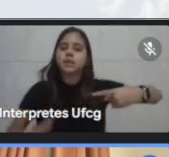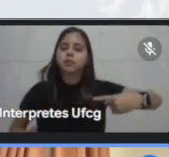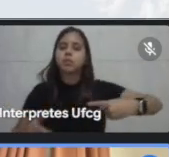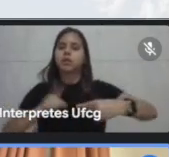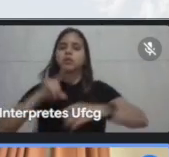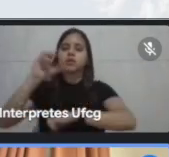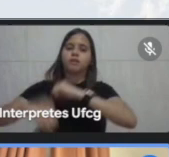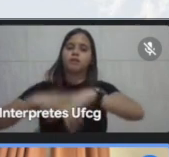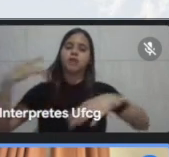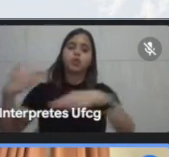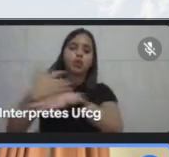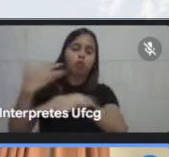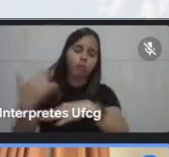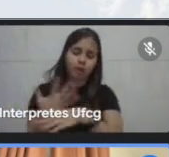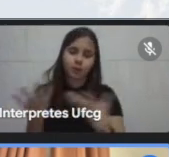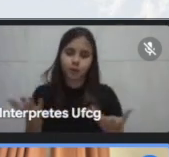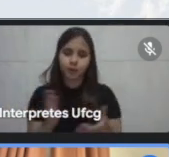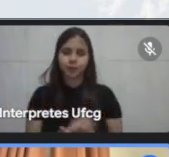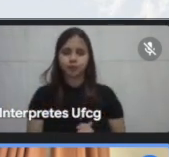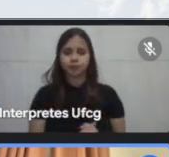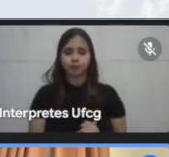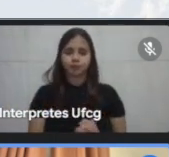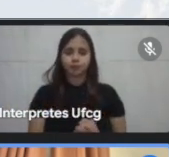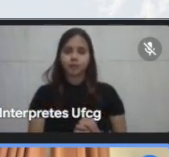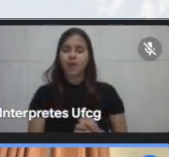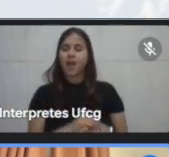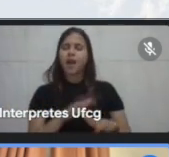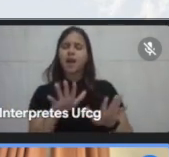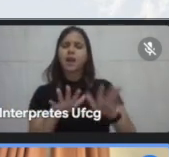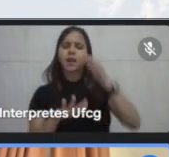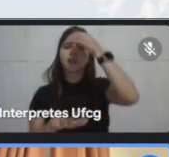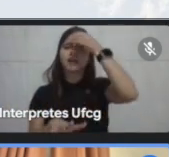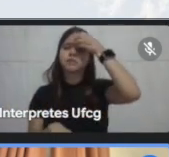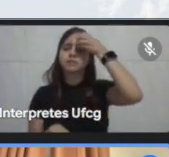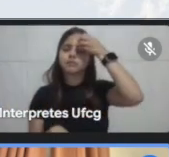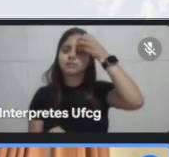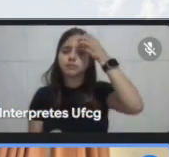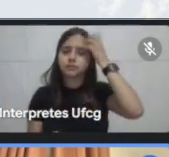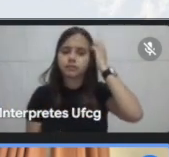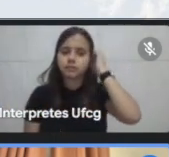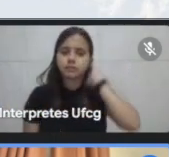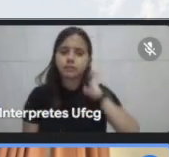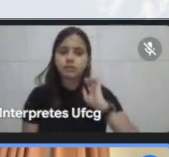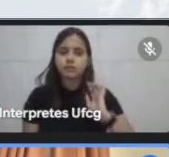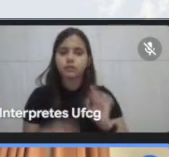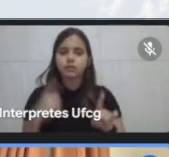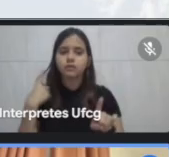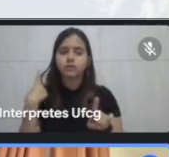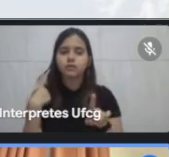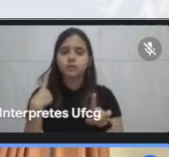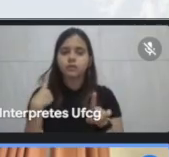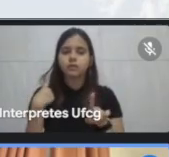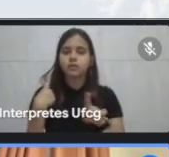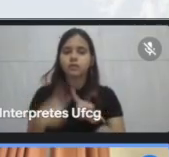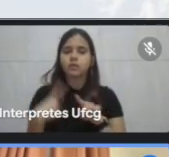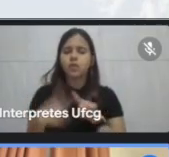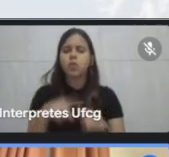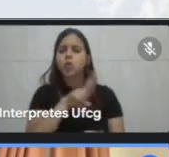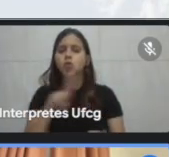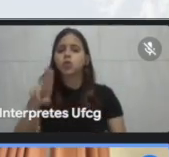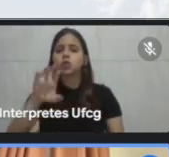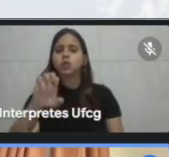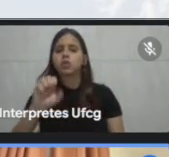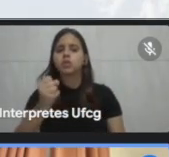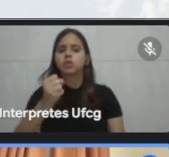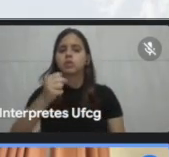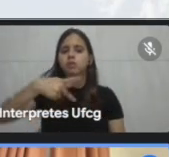espraiamento, é porque quando a gente vai fazer as simulações, eu não estou simulando verticalização. Então, a gente está simulando só espraiamento. Então, quando a gente vai